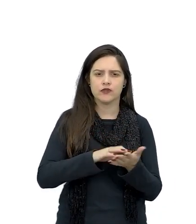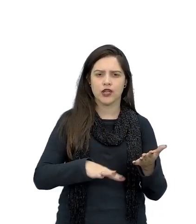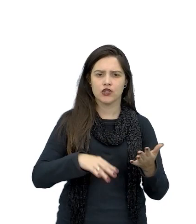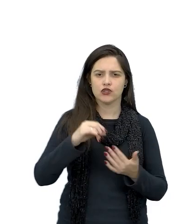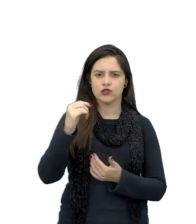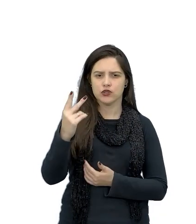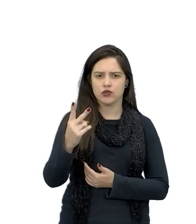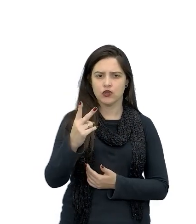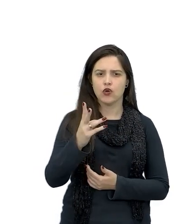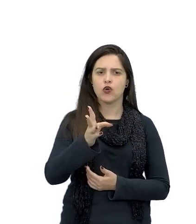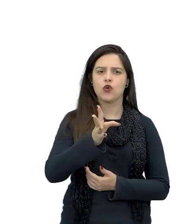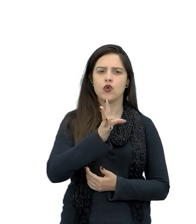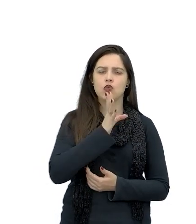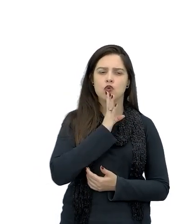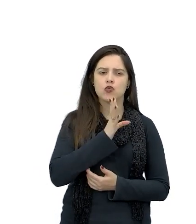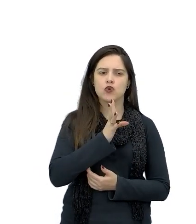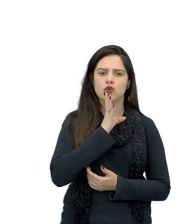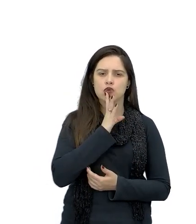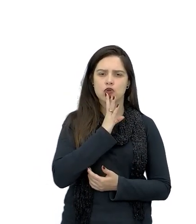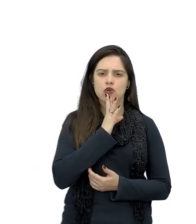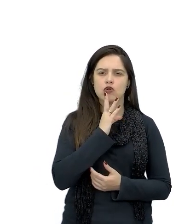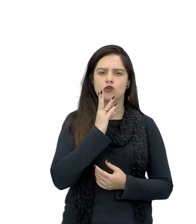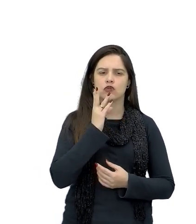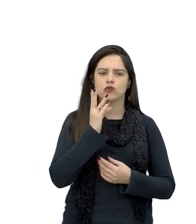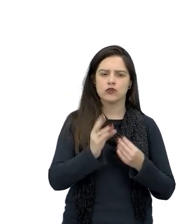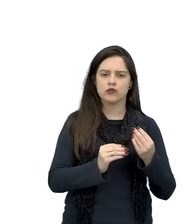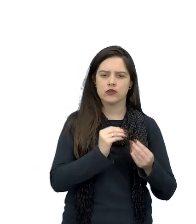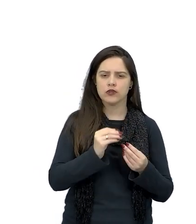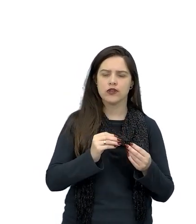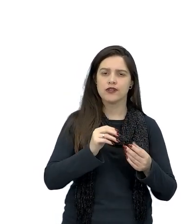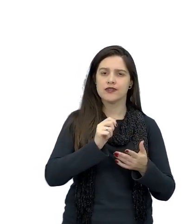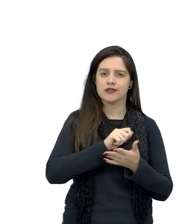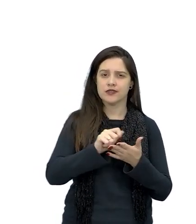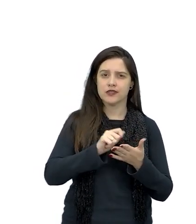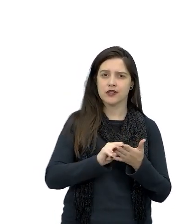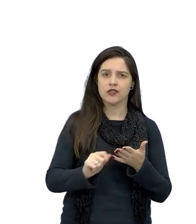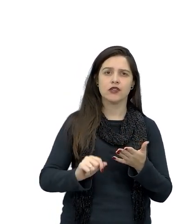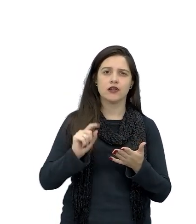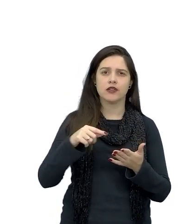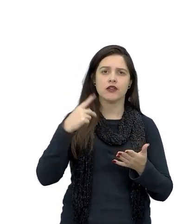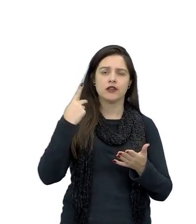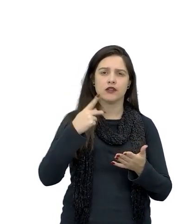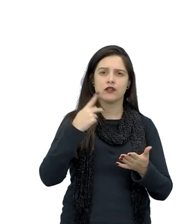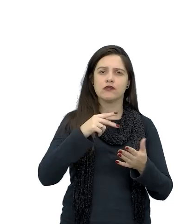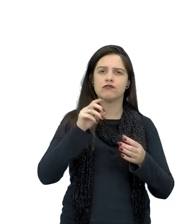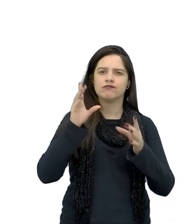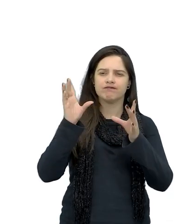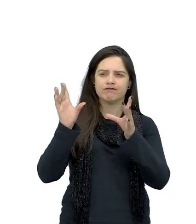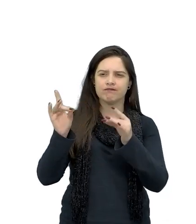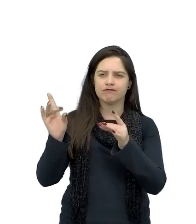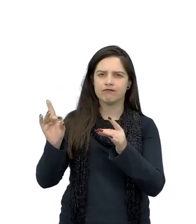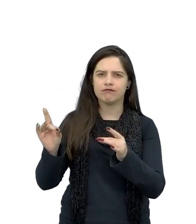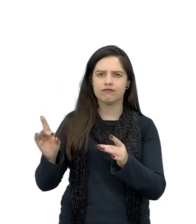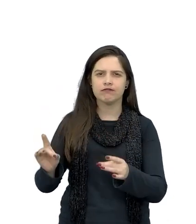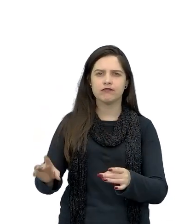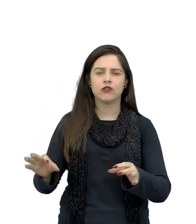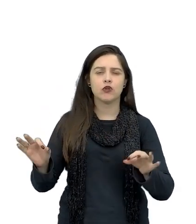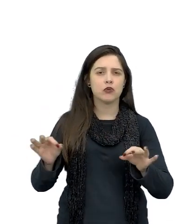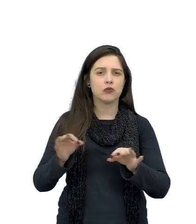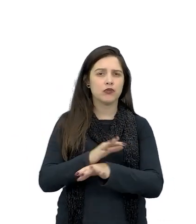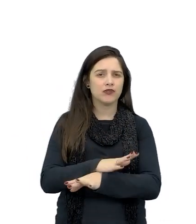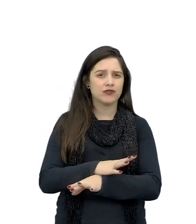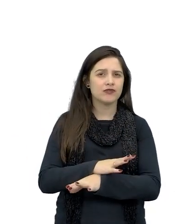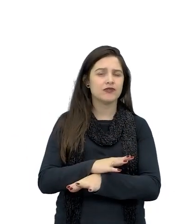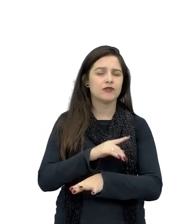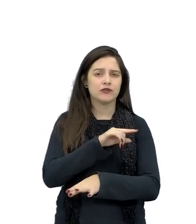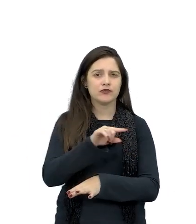2, após conhecer a versão escrita da lenda e revisar o texto produzido